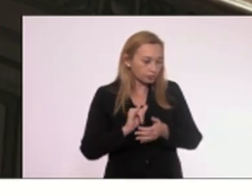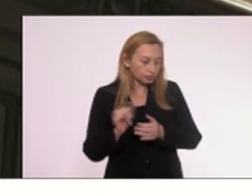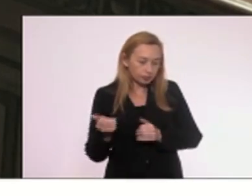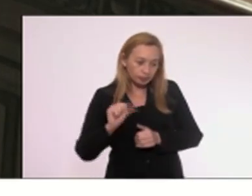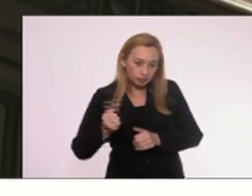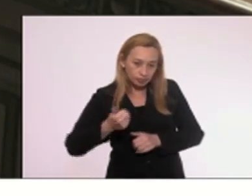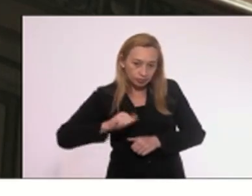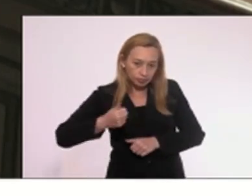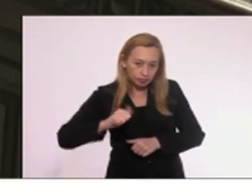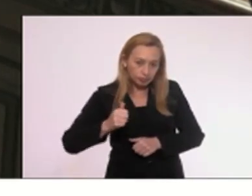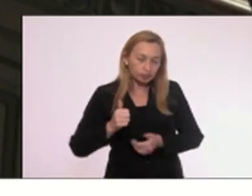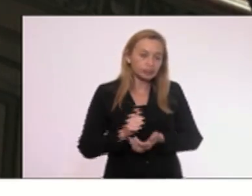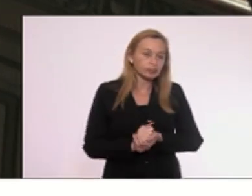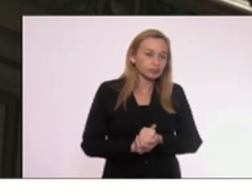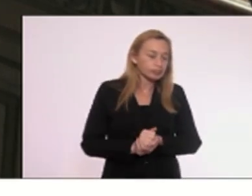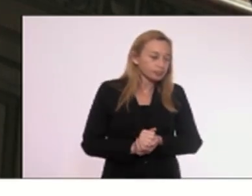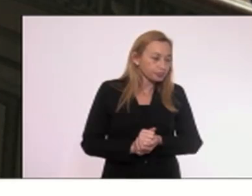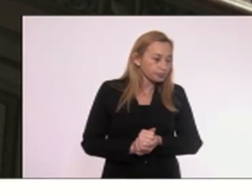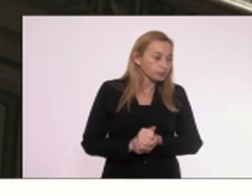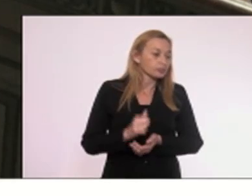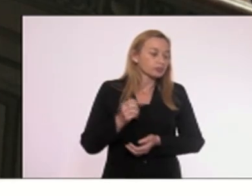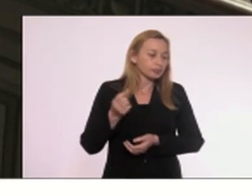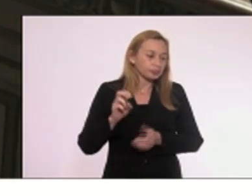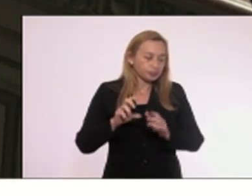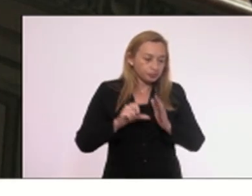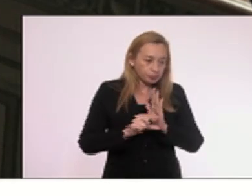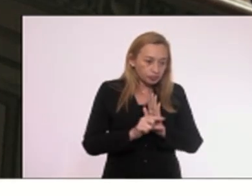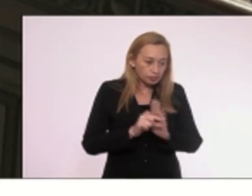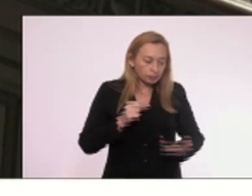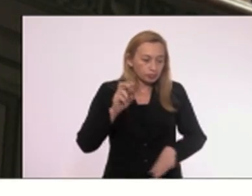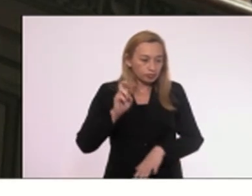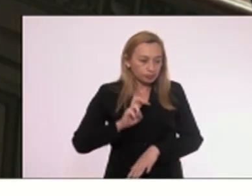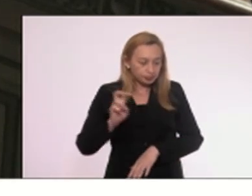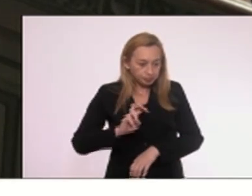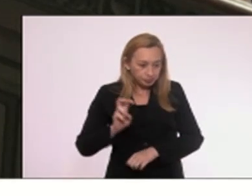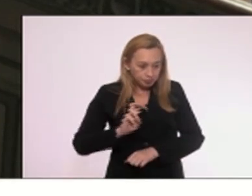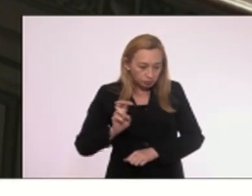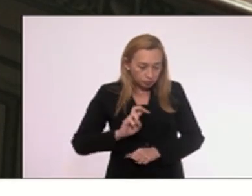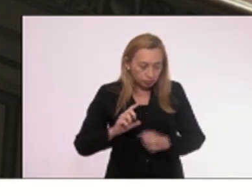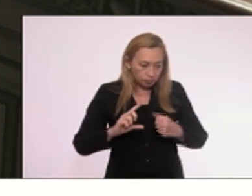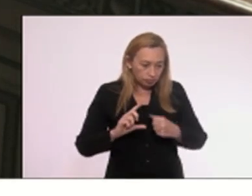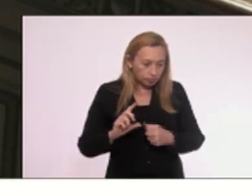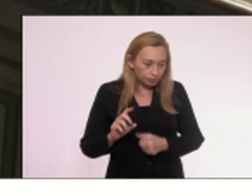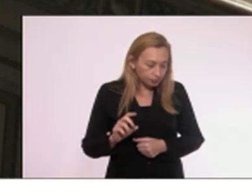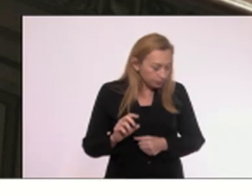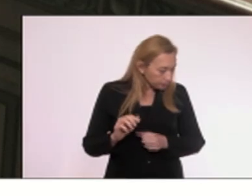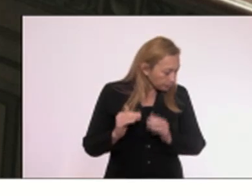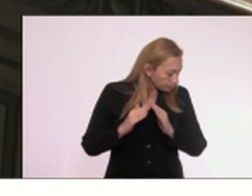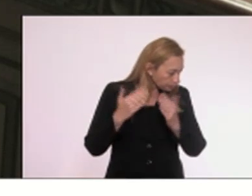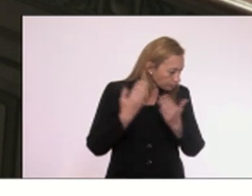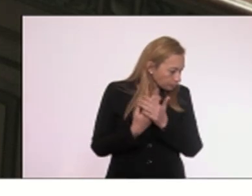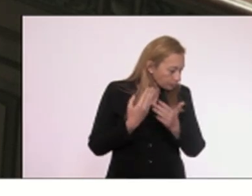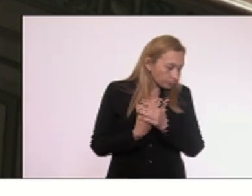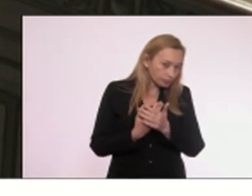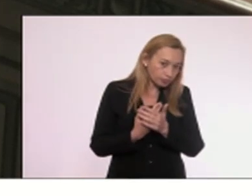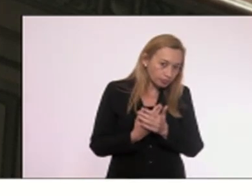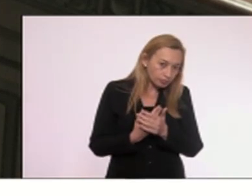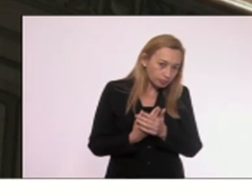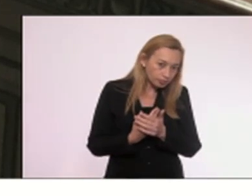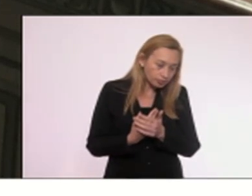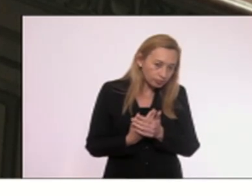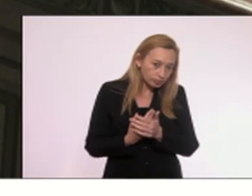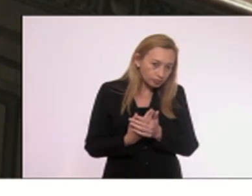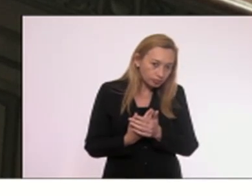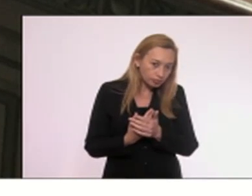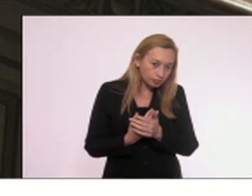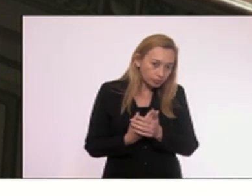os resultados do programa. Artigo 5º. As escolas interessadas em aderir ao programa deverão se inscrever junto ao batalhão da Polícia Militar que atende sua